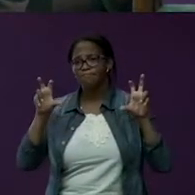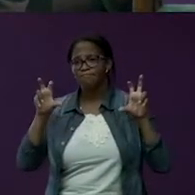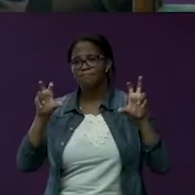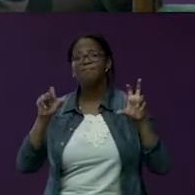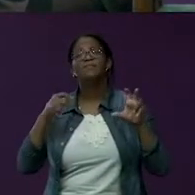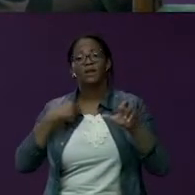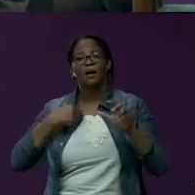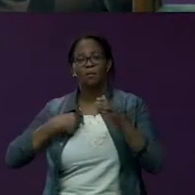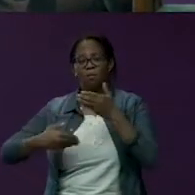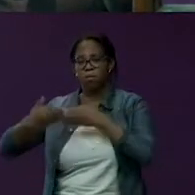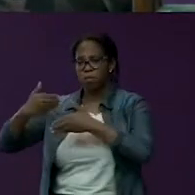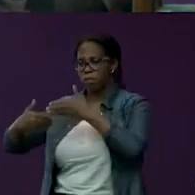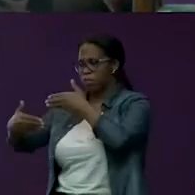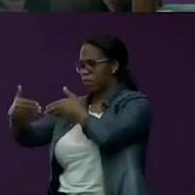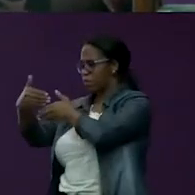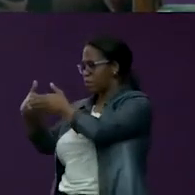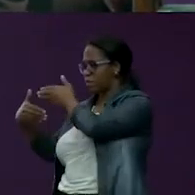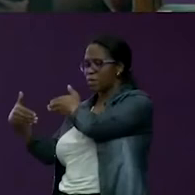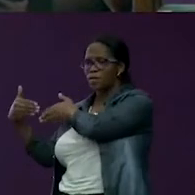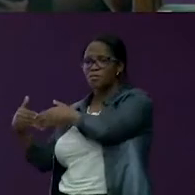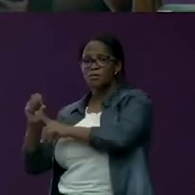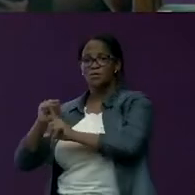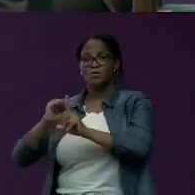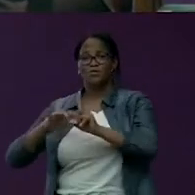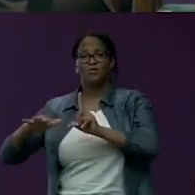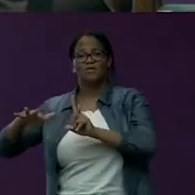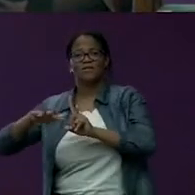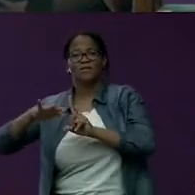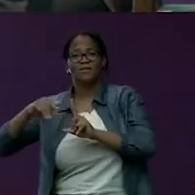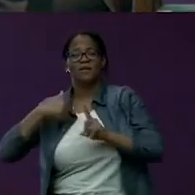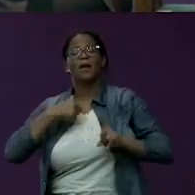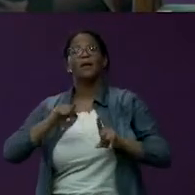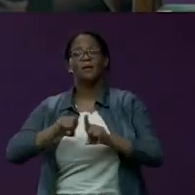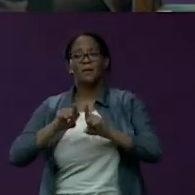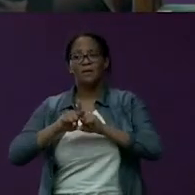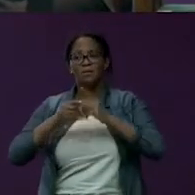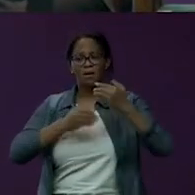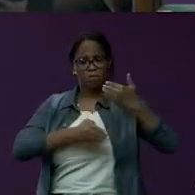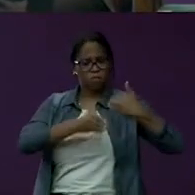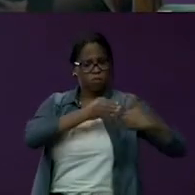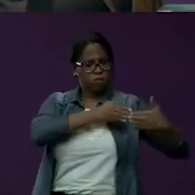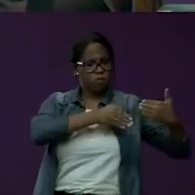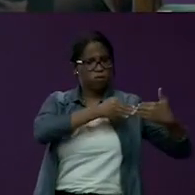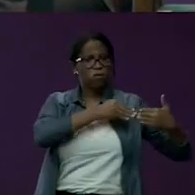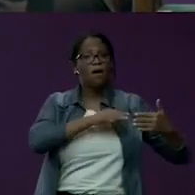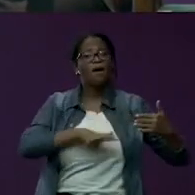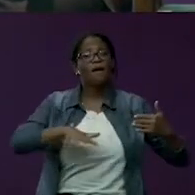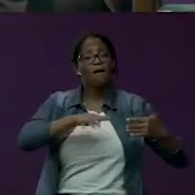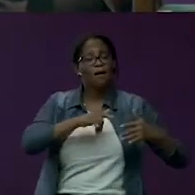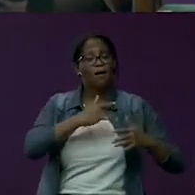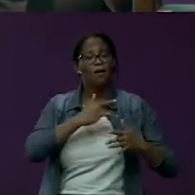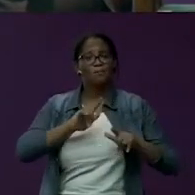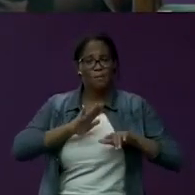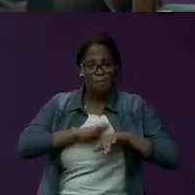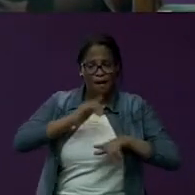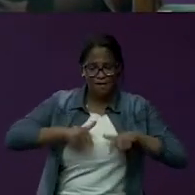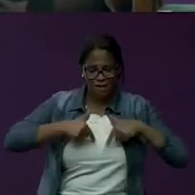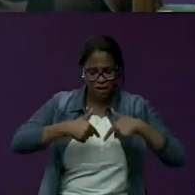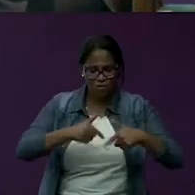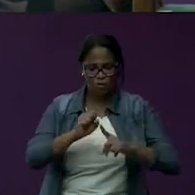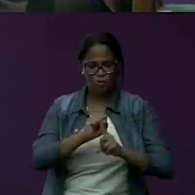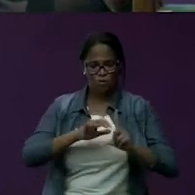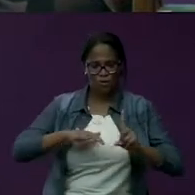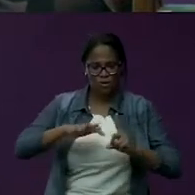de regressão social, de regressão nos campos onde a gente tem mais atuação, no campo social, no campo da ciência